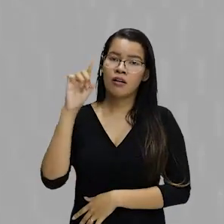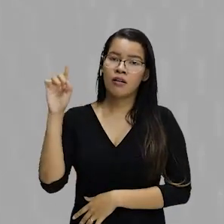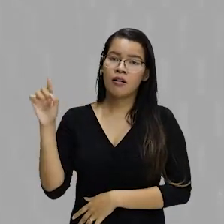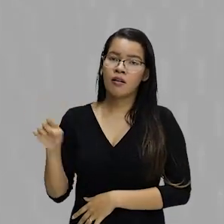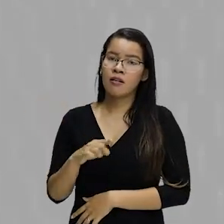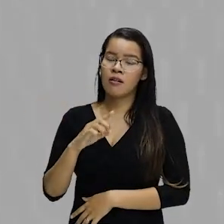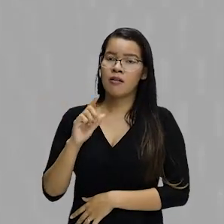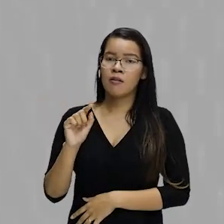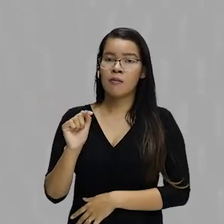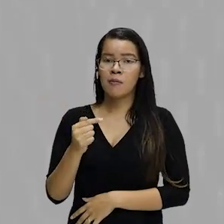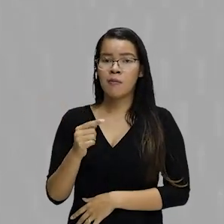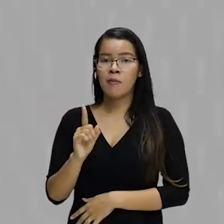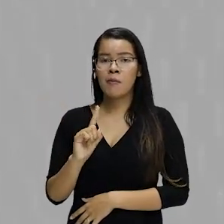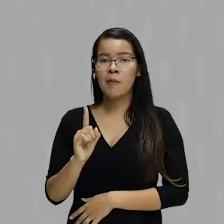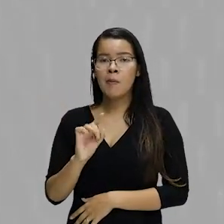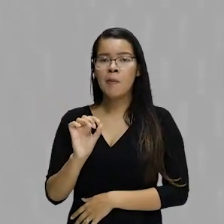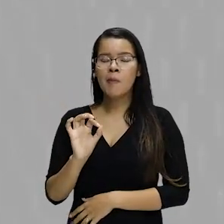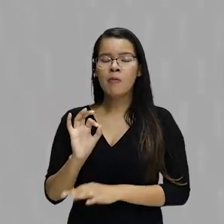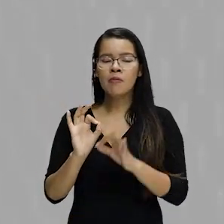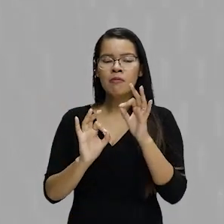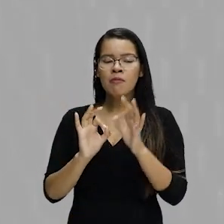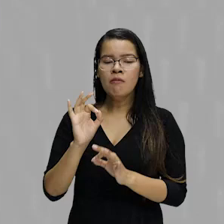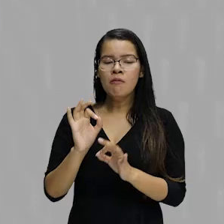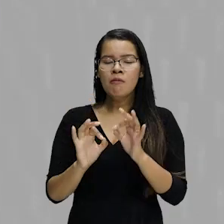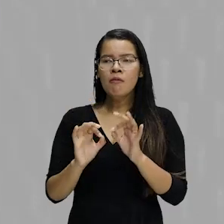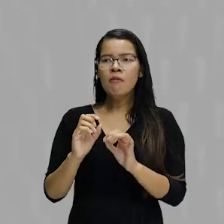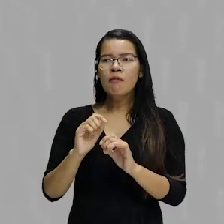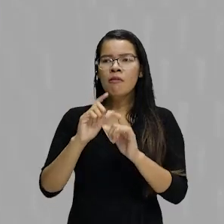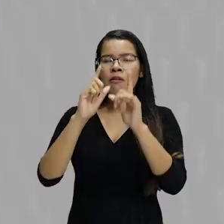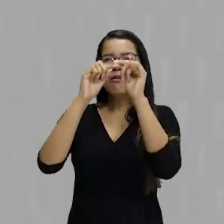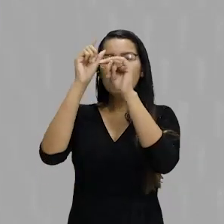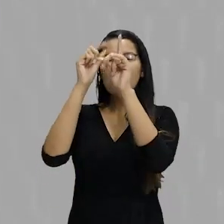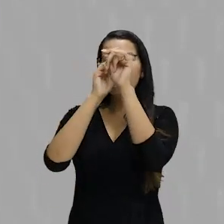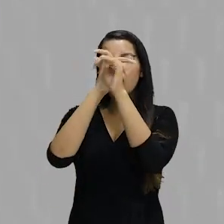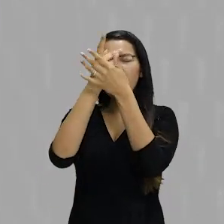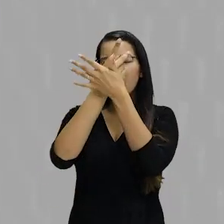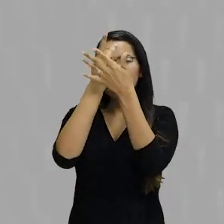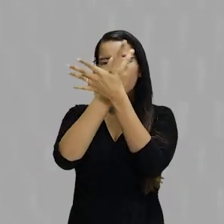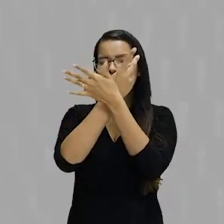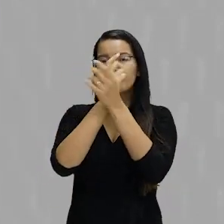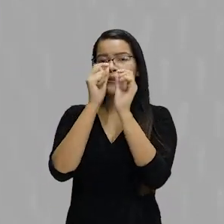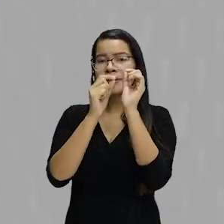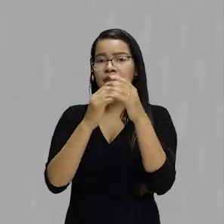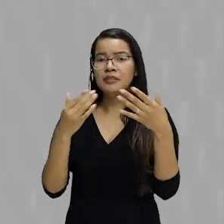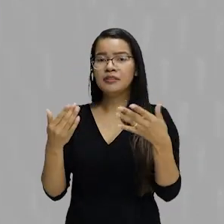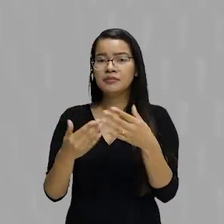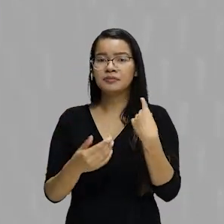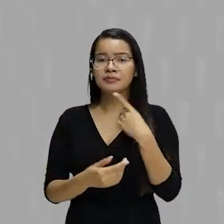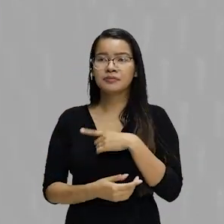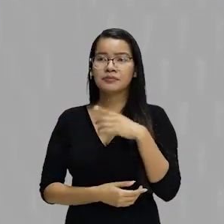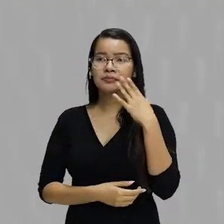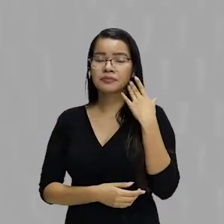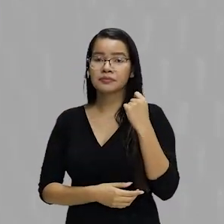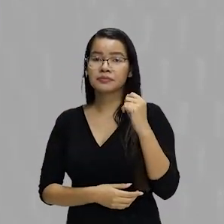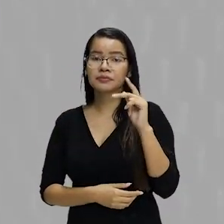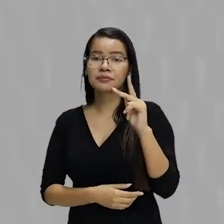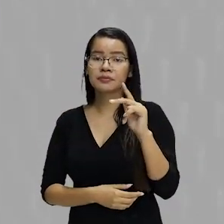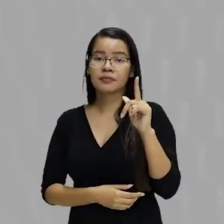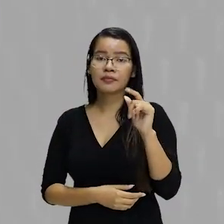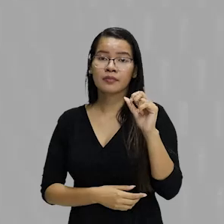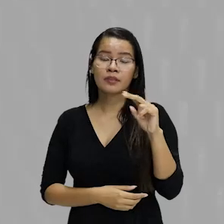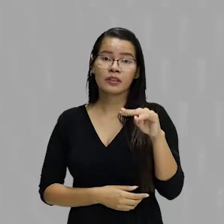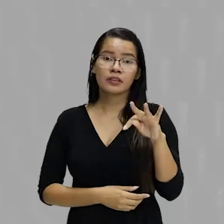não, que é justamente chamado de astros errantes, que nós entendemos hoje em dia como os planetas. Então hoje são os